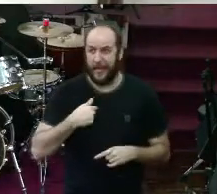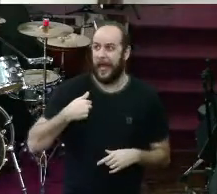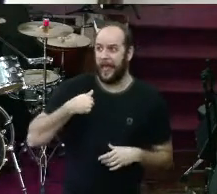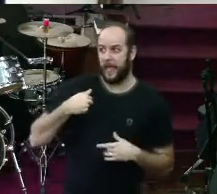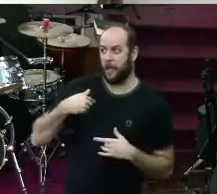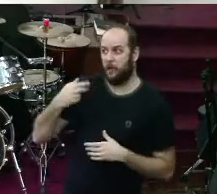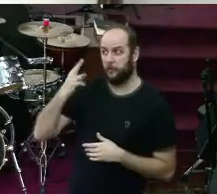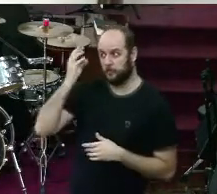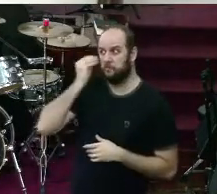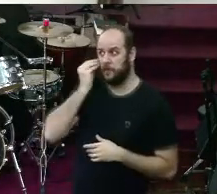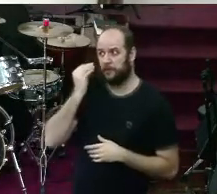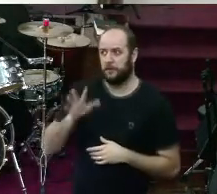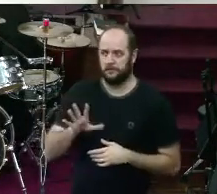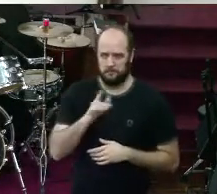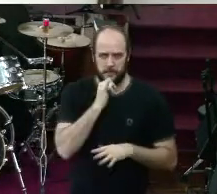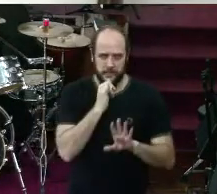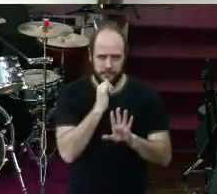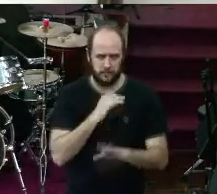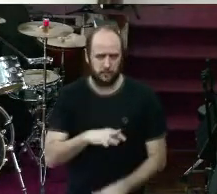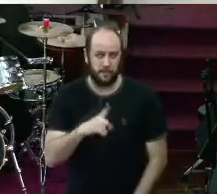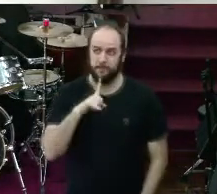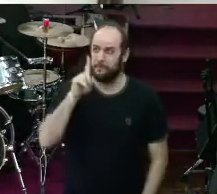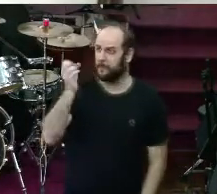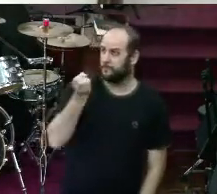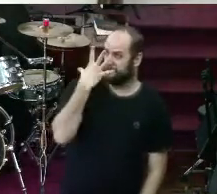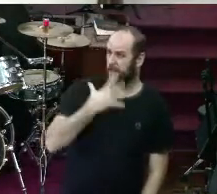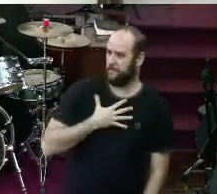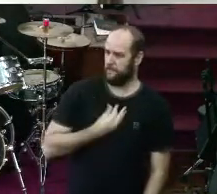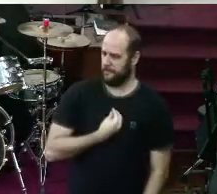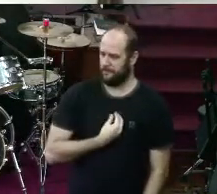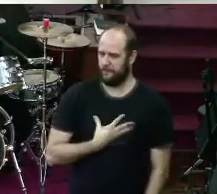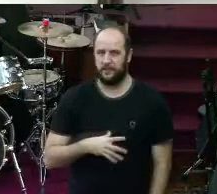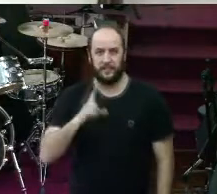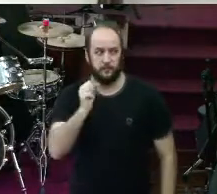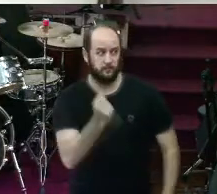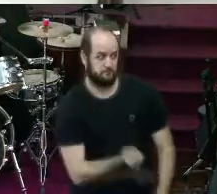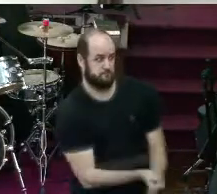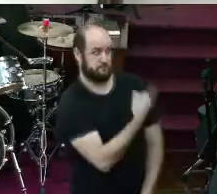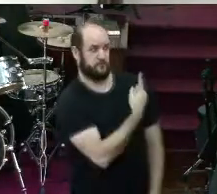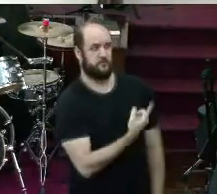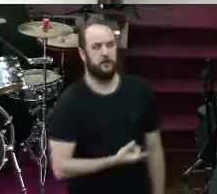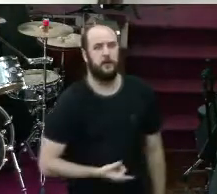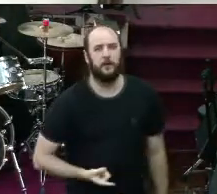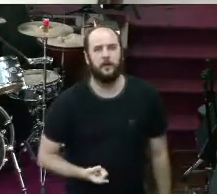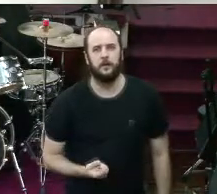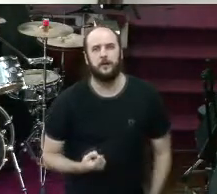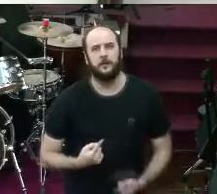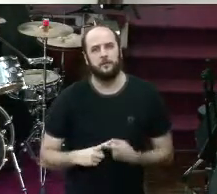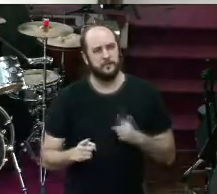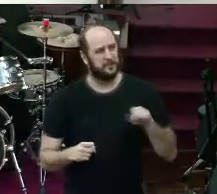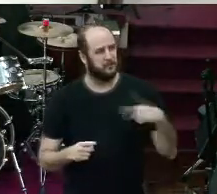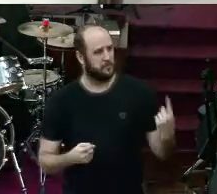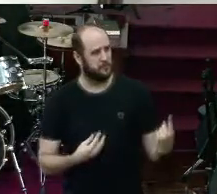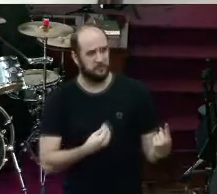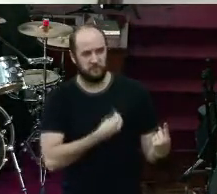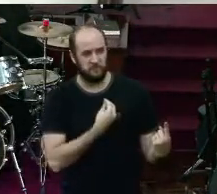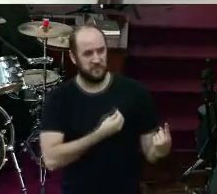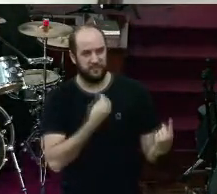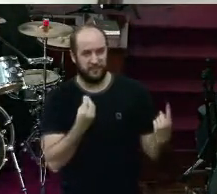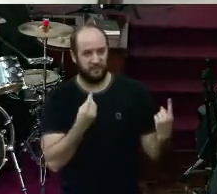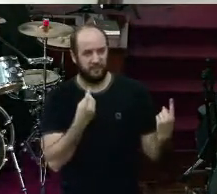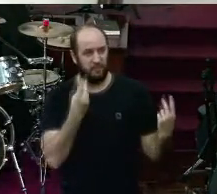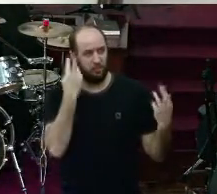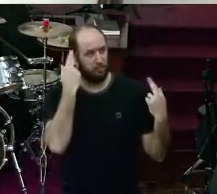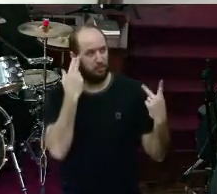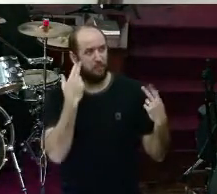Deus, Deus se revelou para mim, Deus apareceu para mim, só que depois a pessoa diz que ela continuou fazendo normalmente as